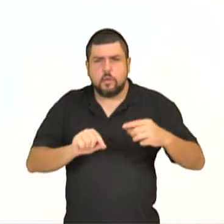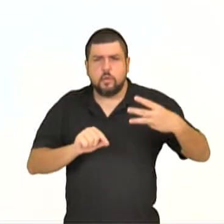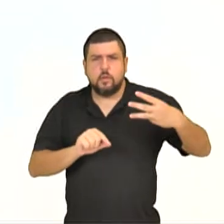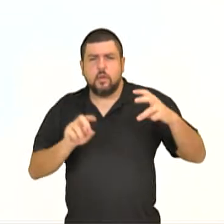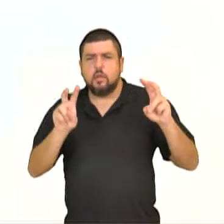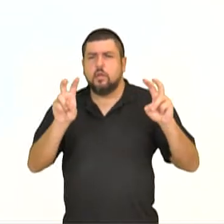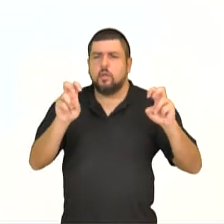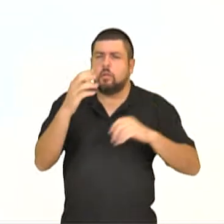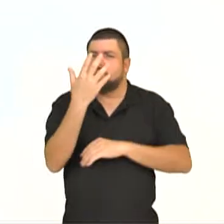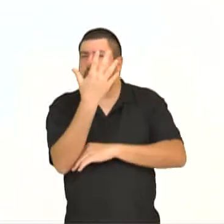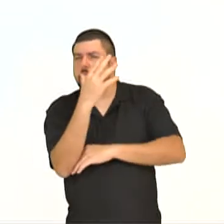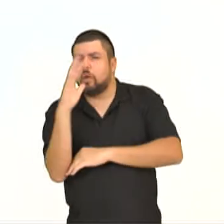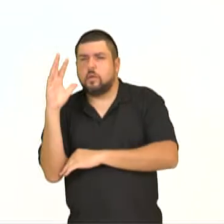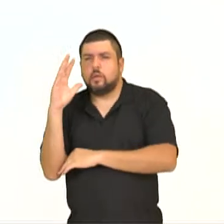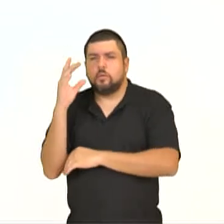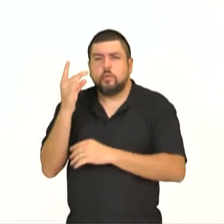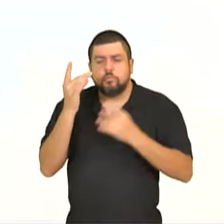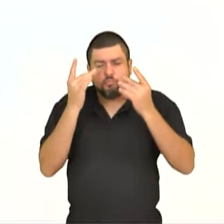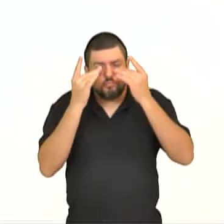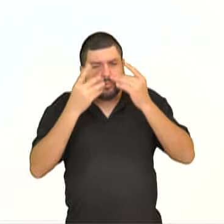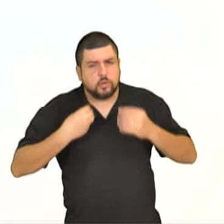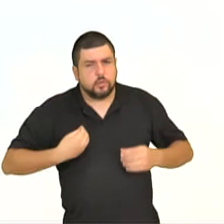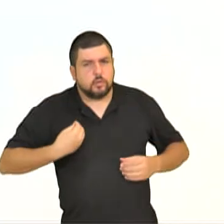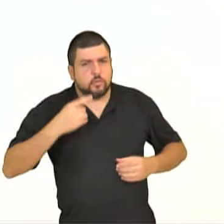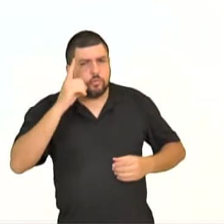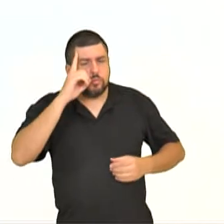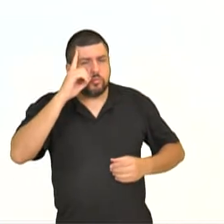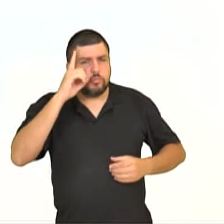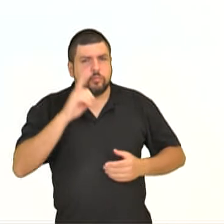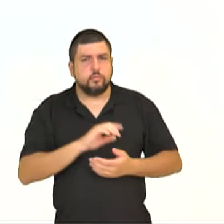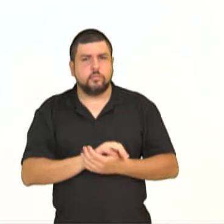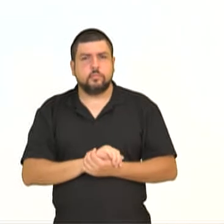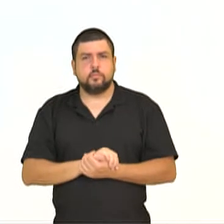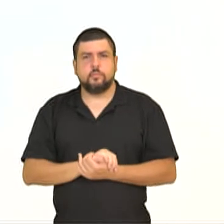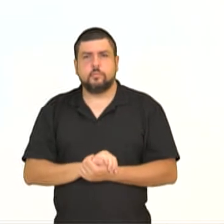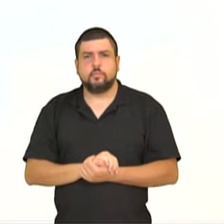cotidiana. Certo? De acordo? Vamos a seguir?